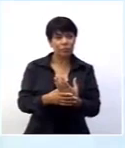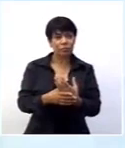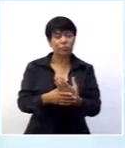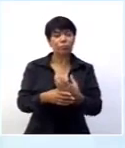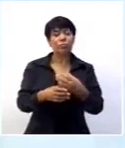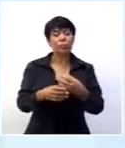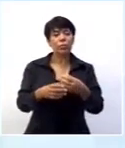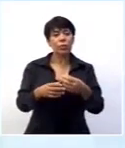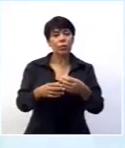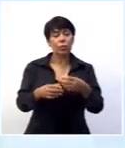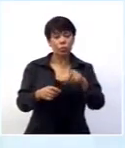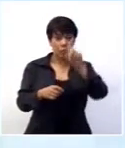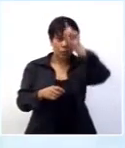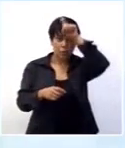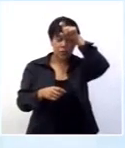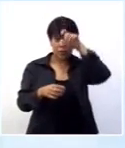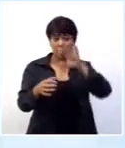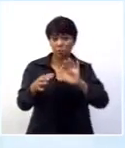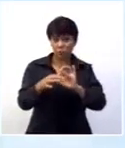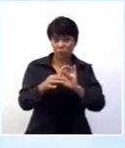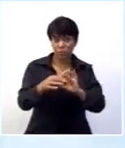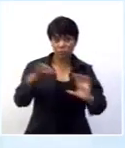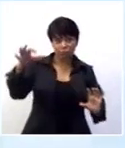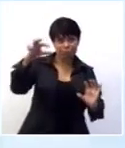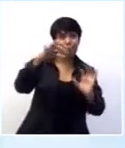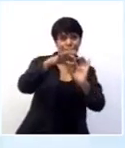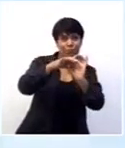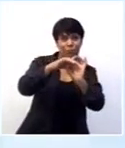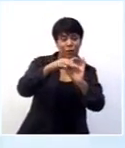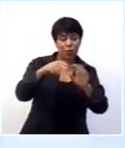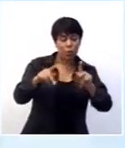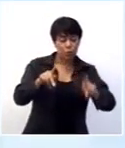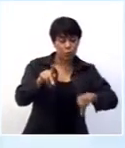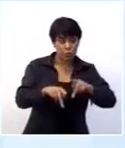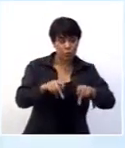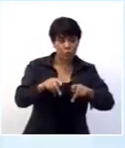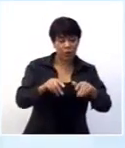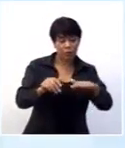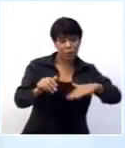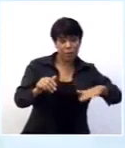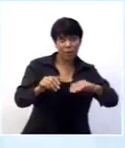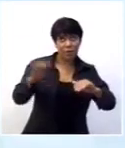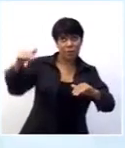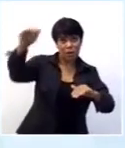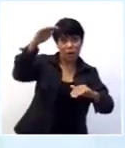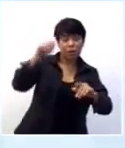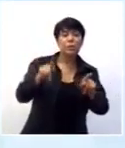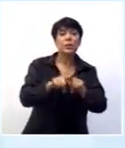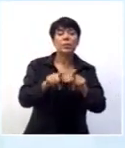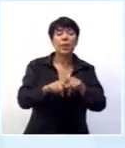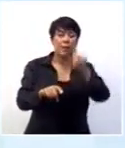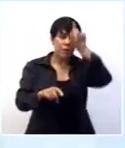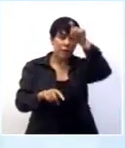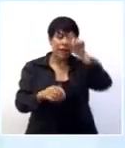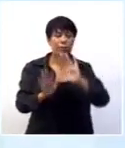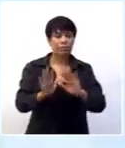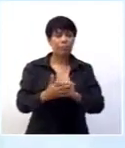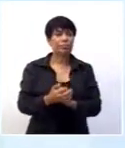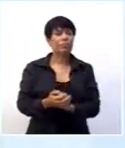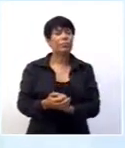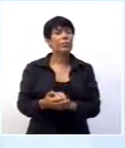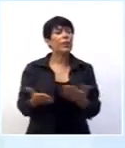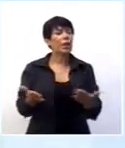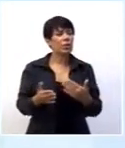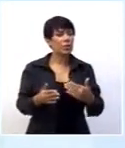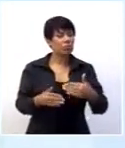né, a unificação do Baixo e do Alto Egito, na questão também da figura do faraó. Eu vou fazer o seguinte agora, eu vou